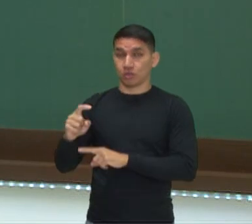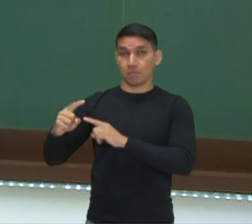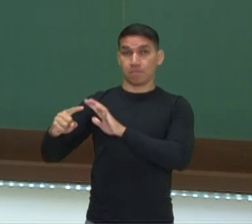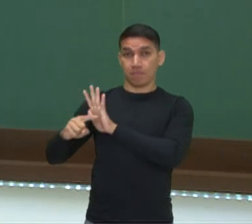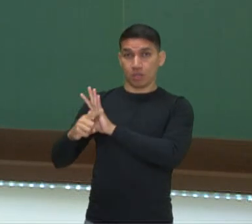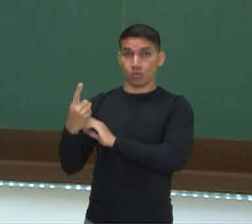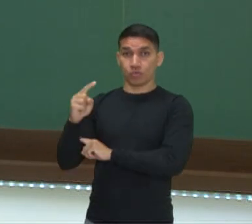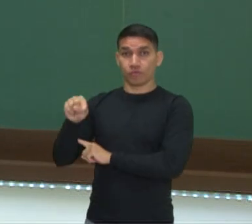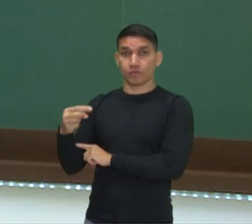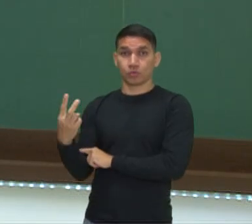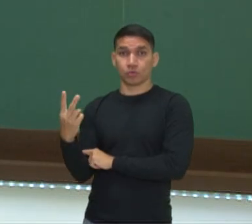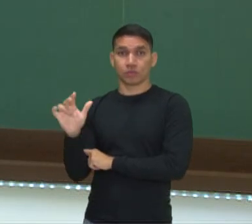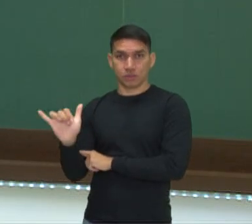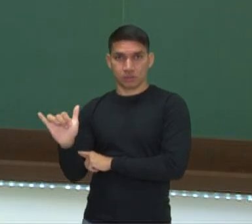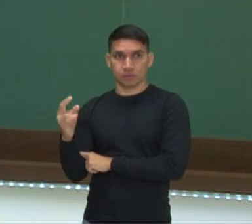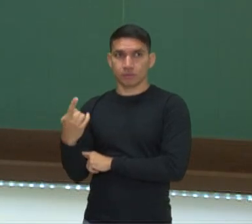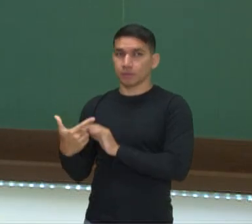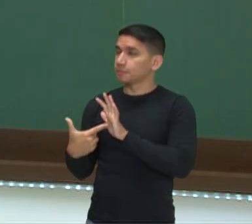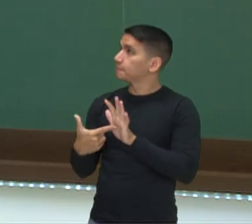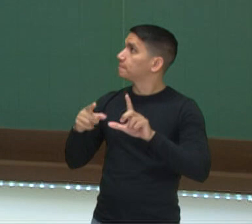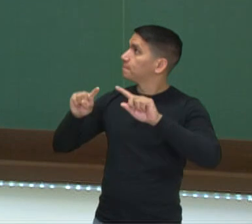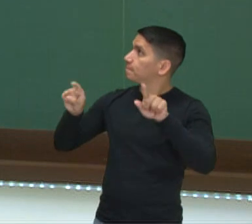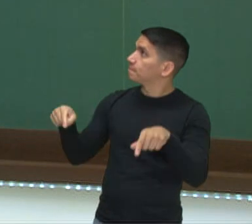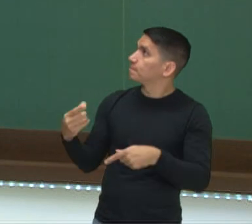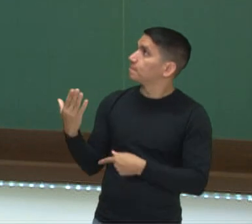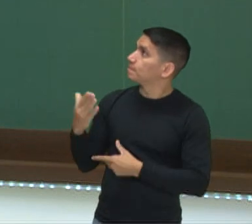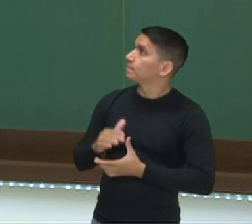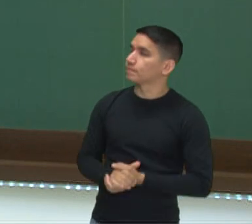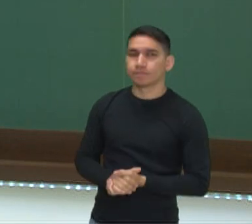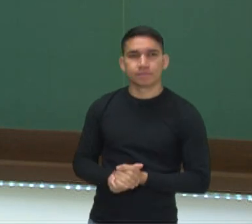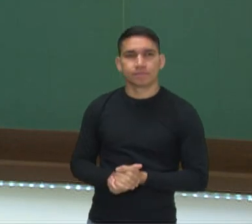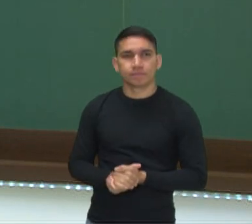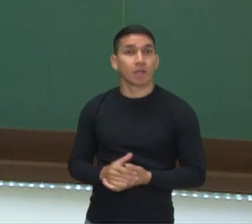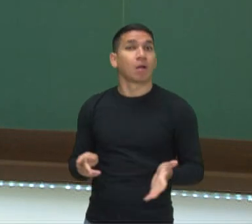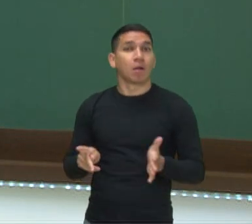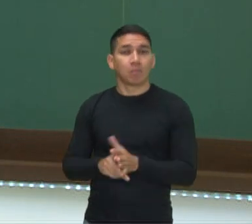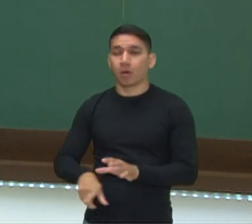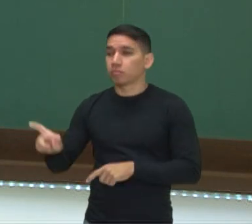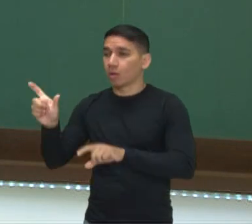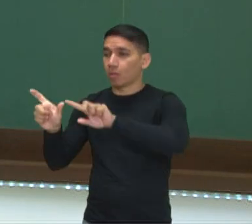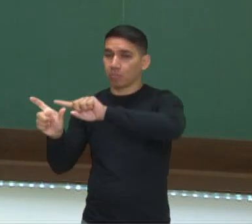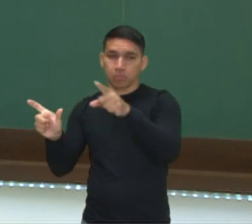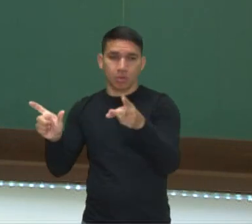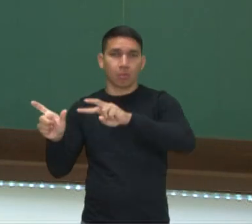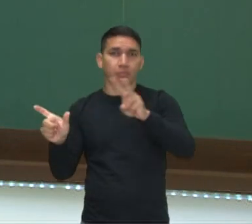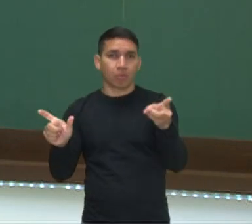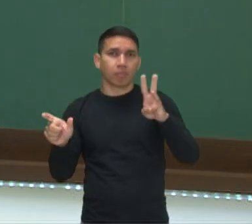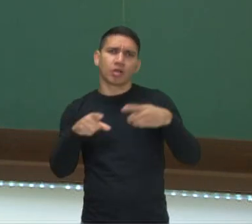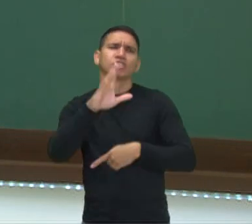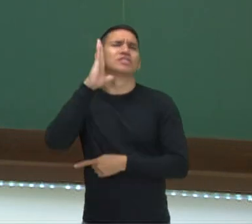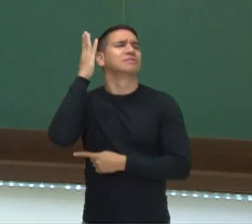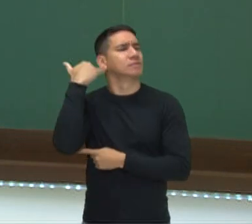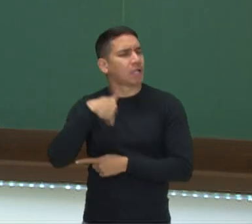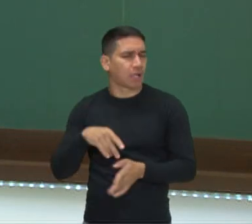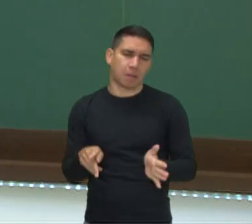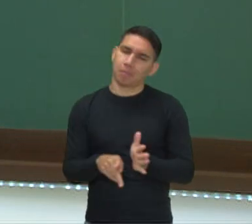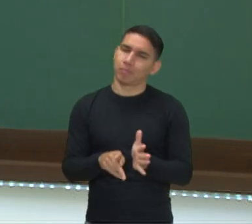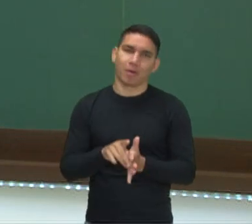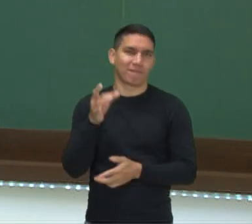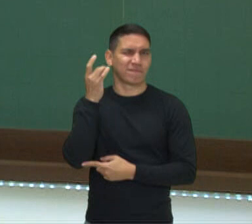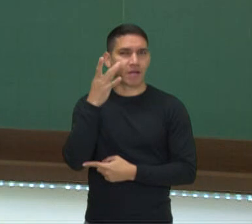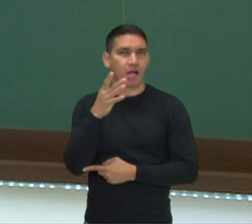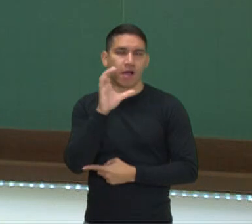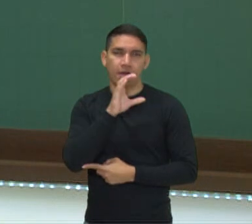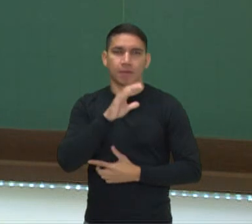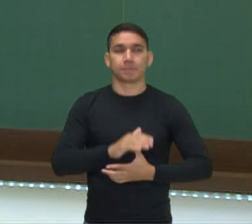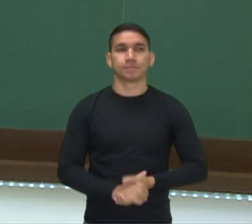menos 1,2y, que é o que está representado aqui. Multiplicação distributiva que você já faz com uma mão nas costas, é